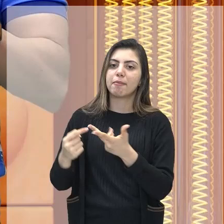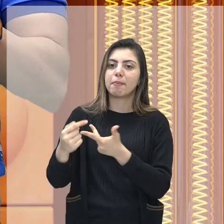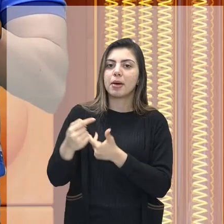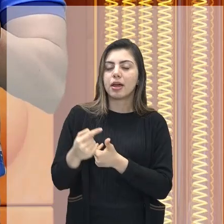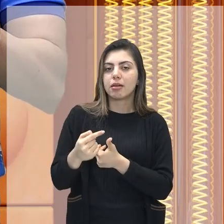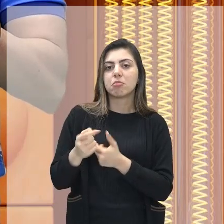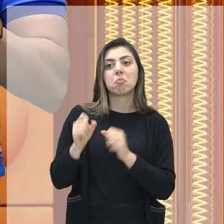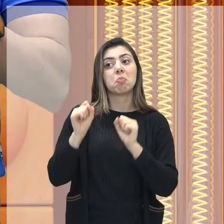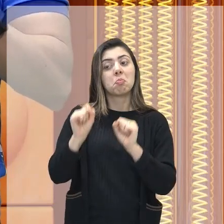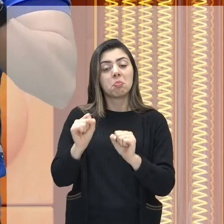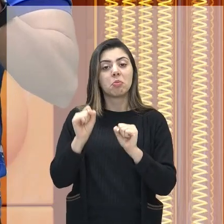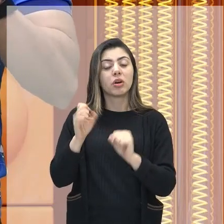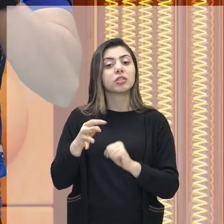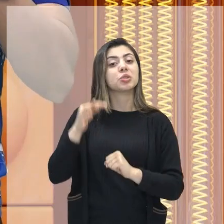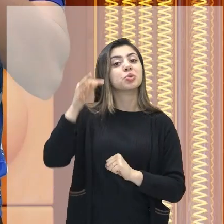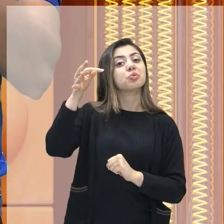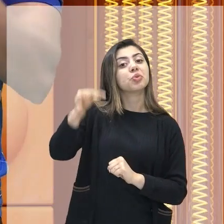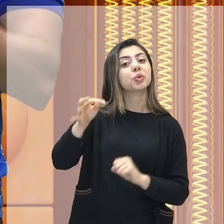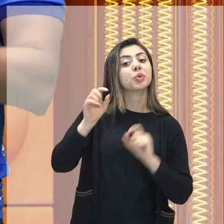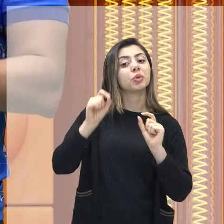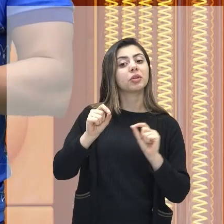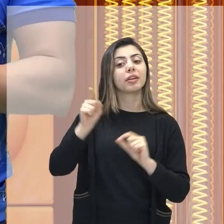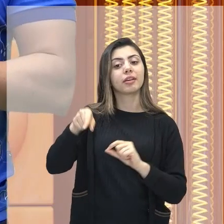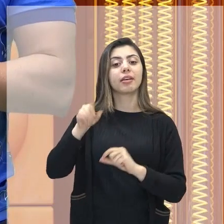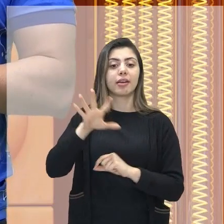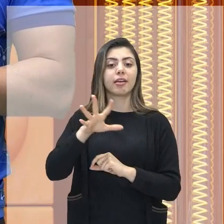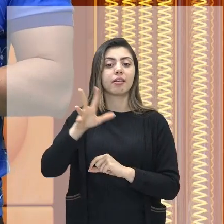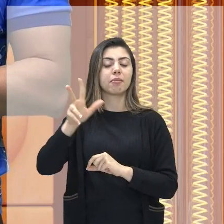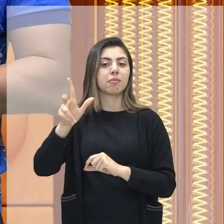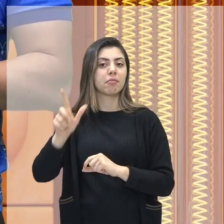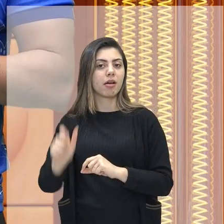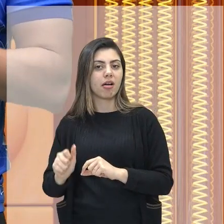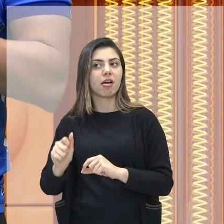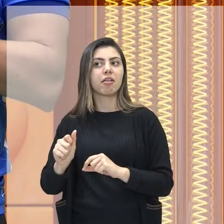africano, ela pode se tornar ali o continente do futuro, tá